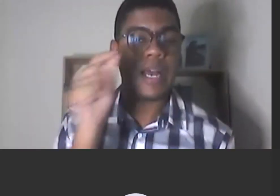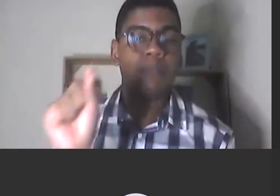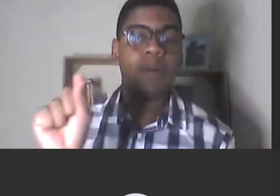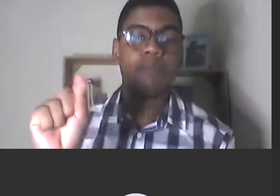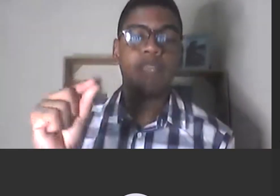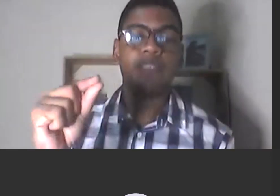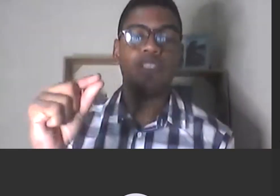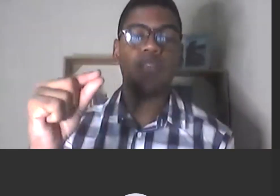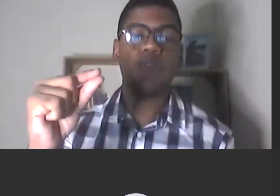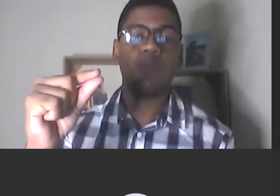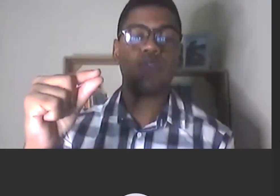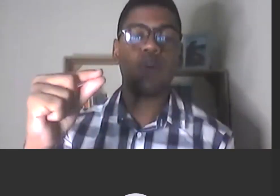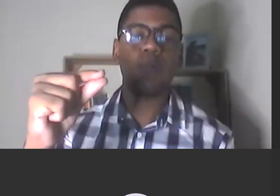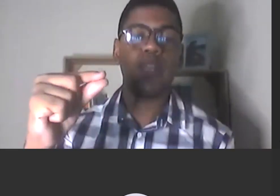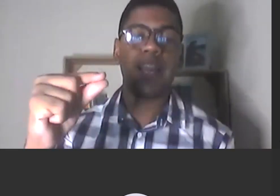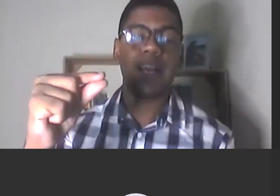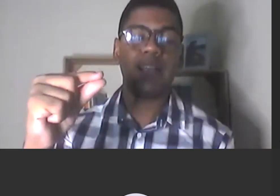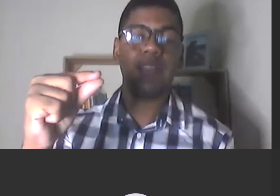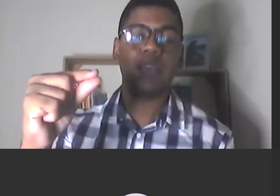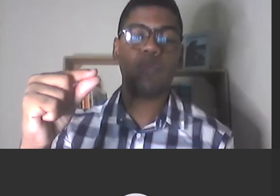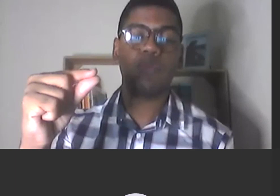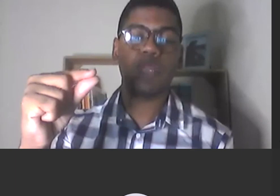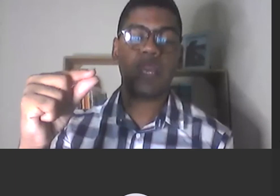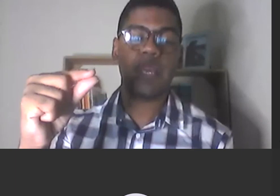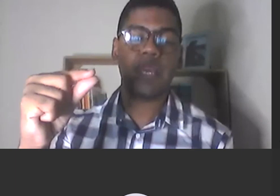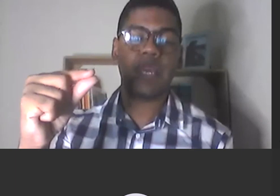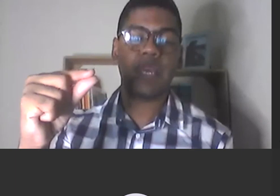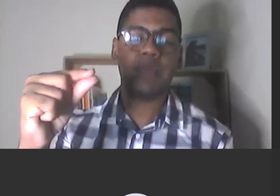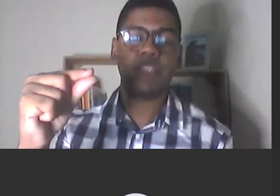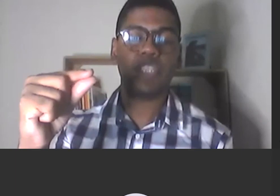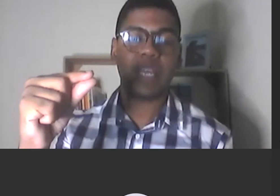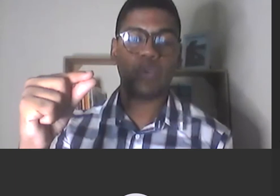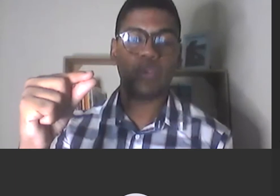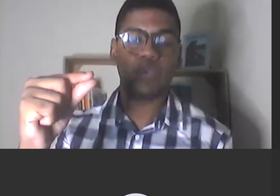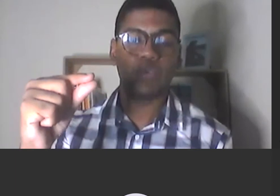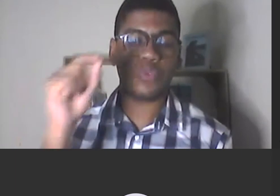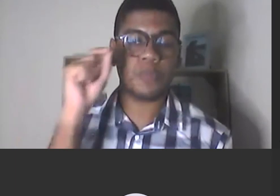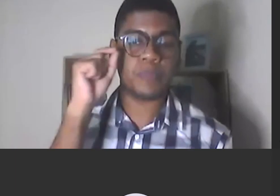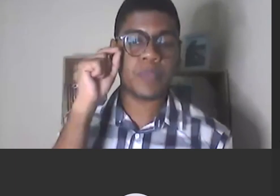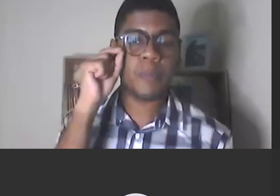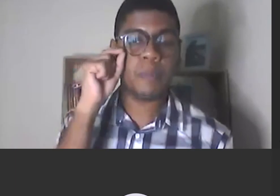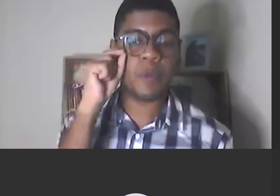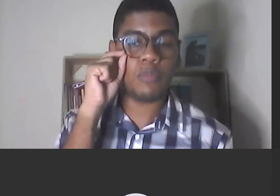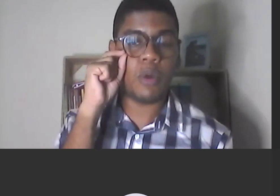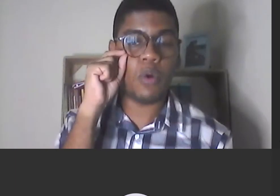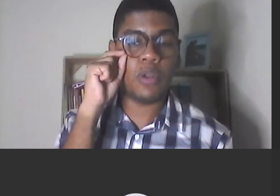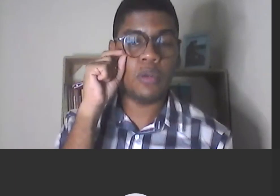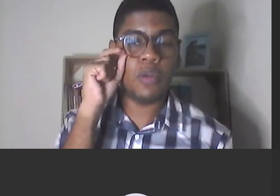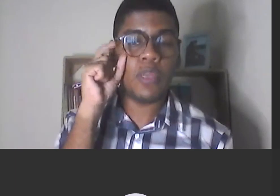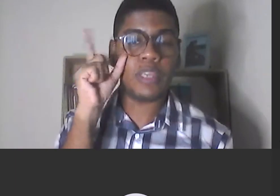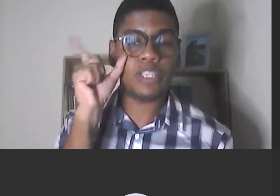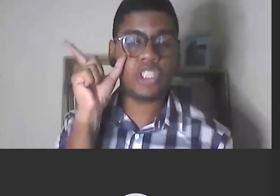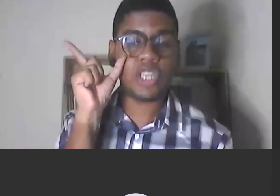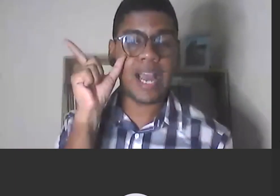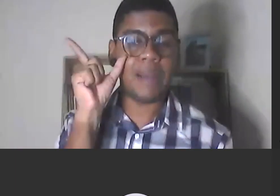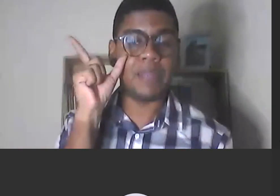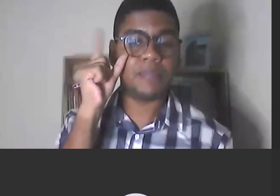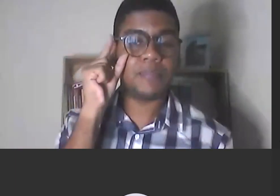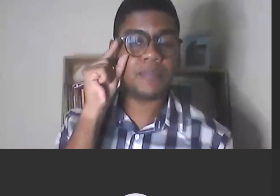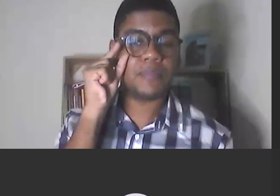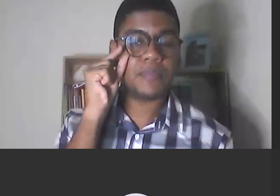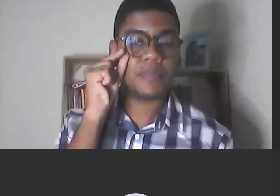fazer a mão desse jeito, ó, só o polegar e dedo indicador juntos, próximo ao olho, e a